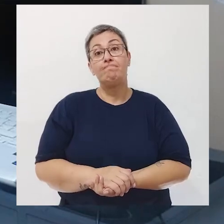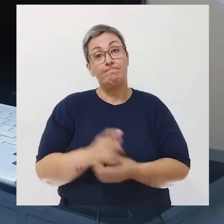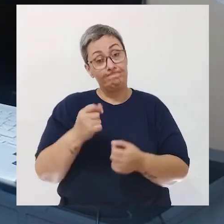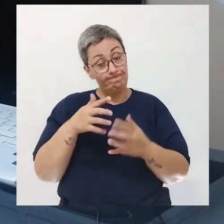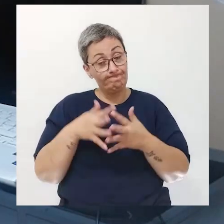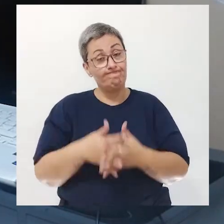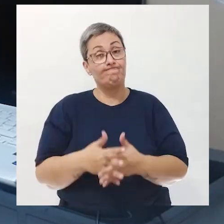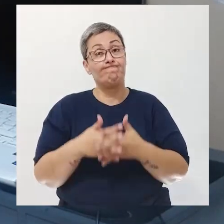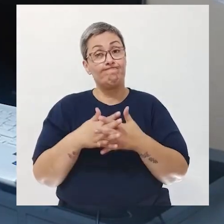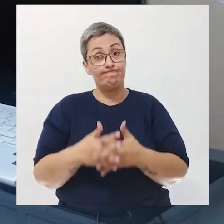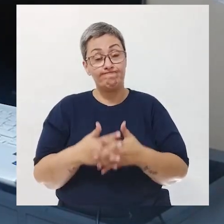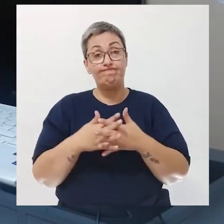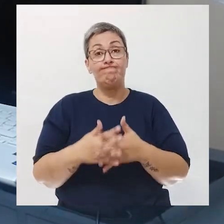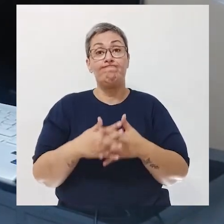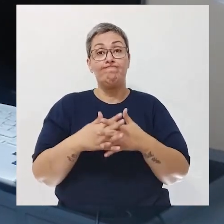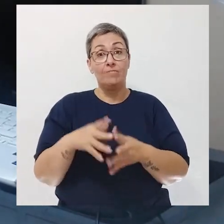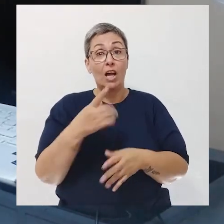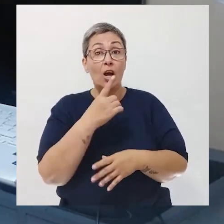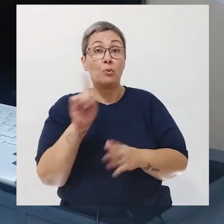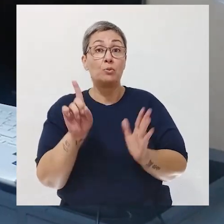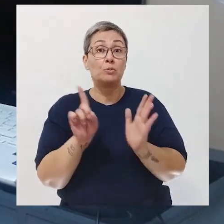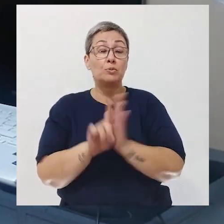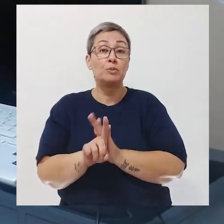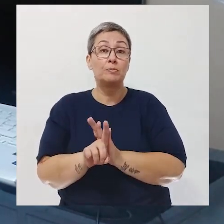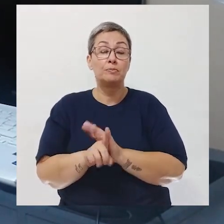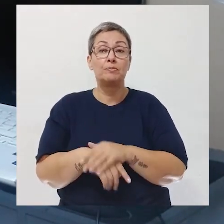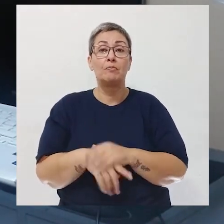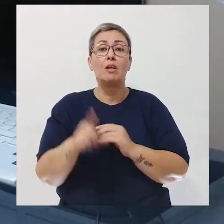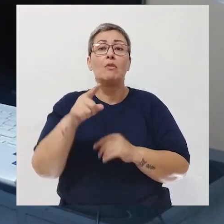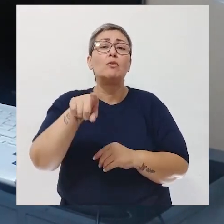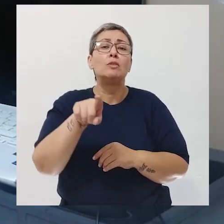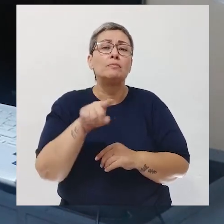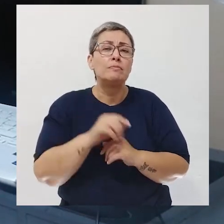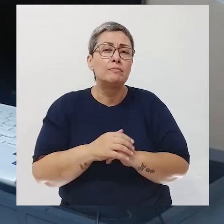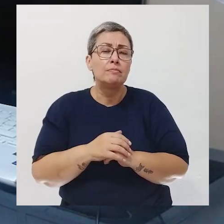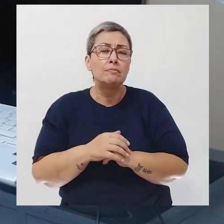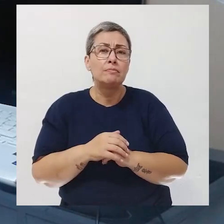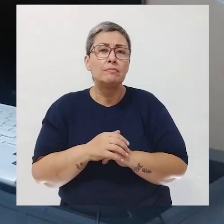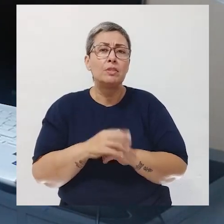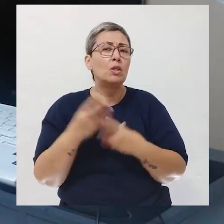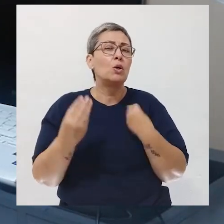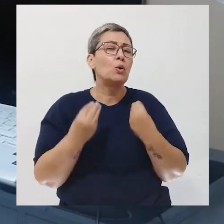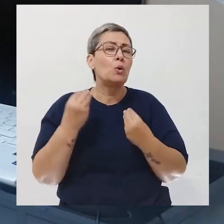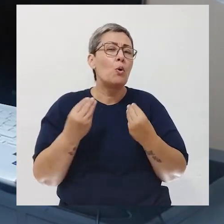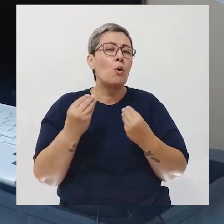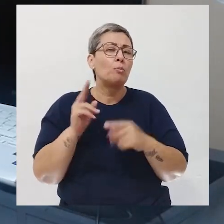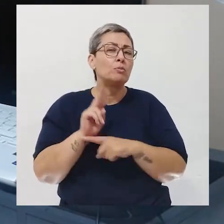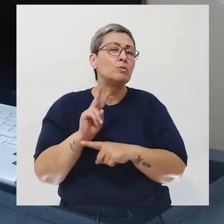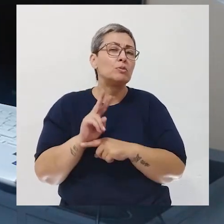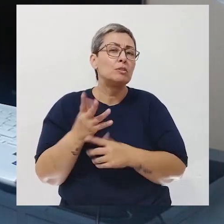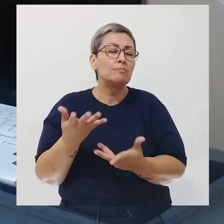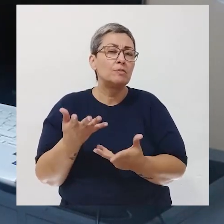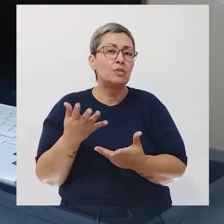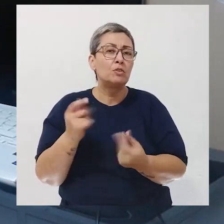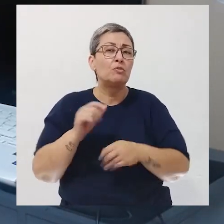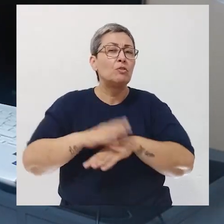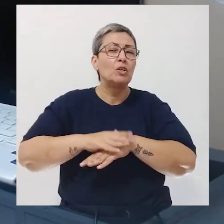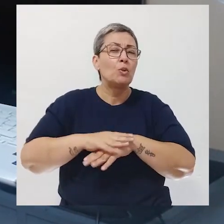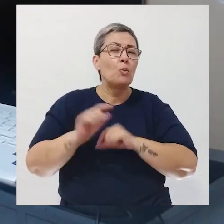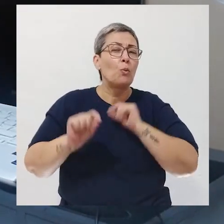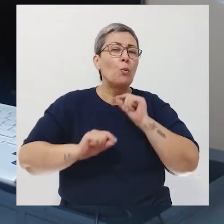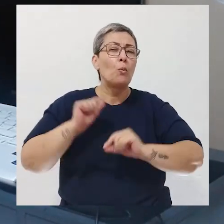É bem complicado, né? A última pergunta. E você? Como você tem se cuidado? O que